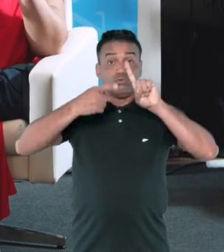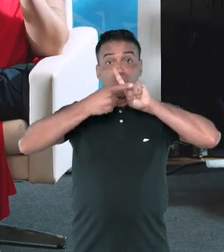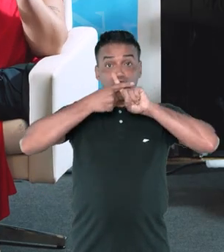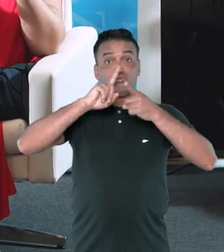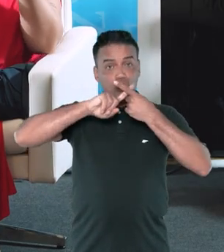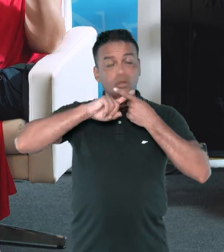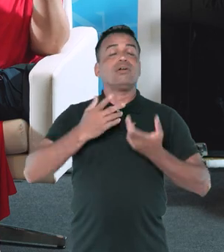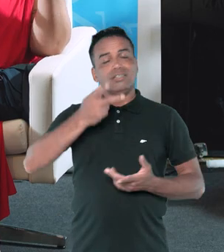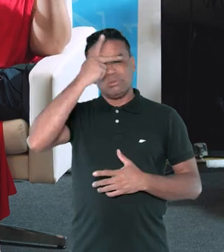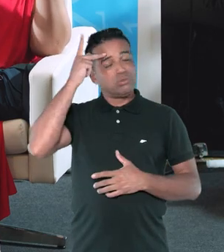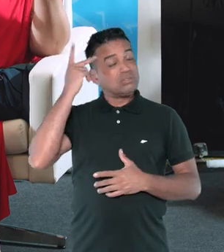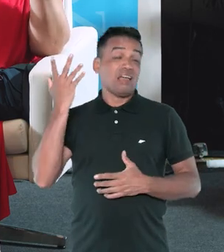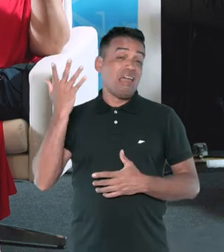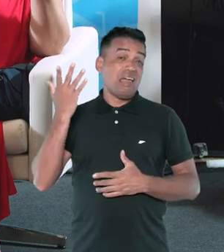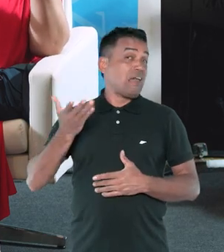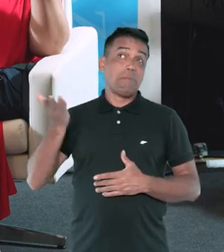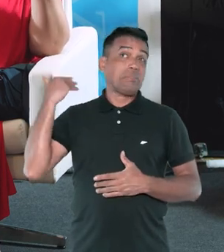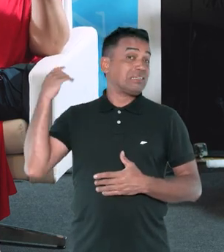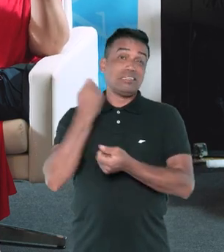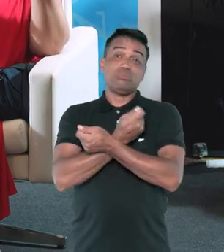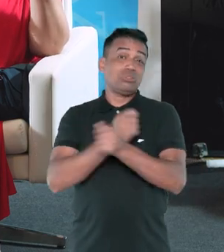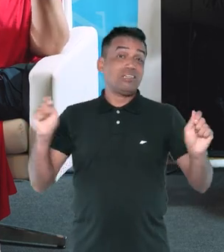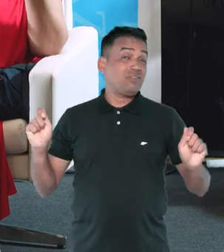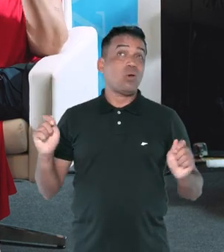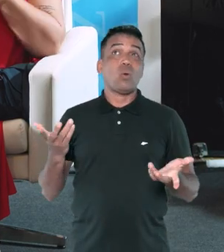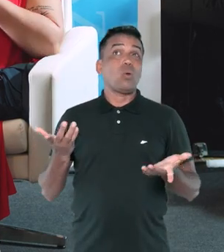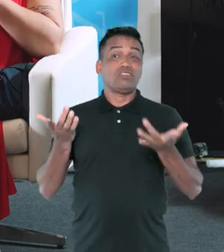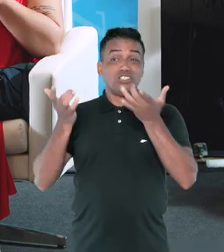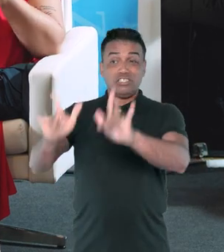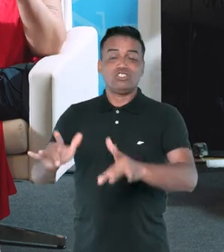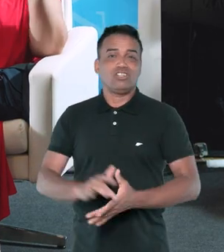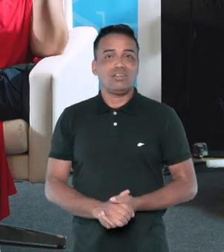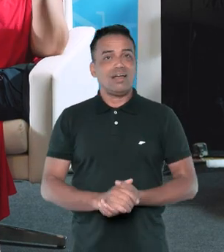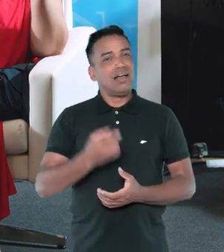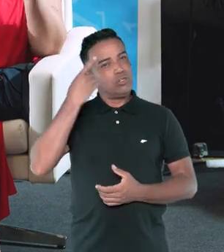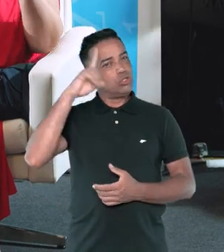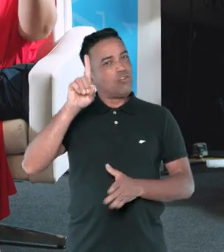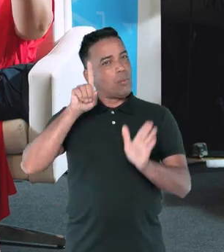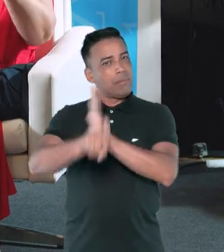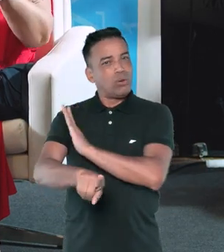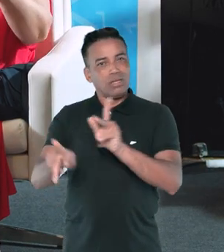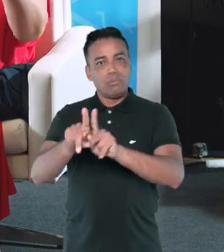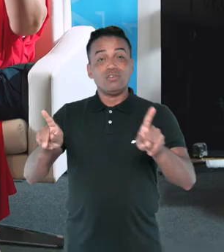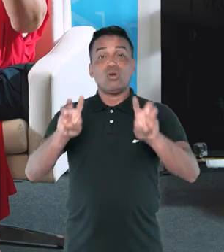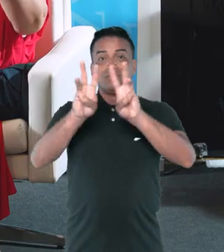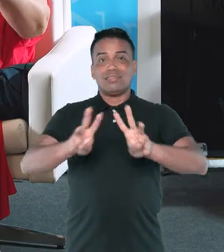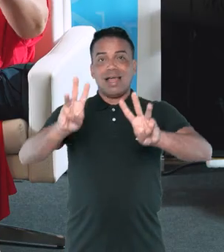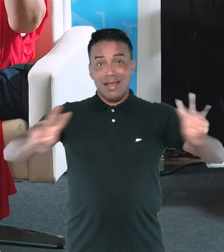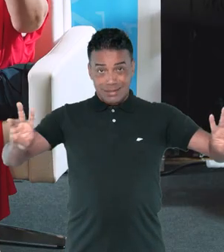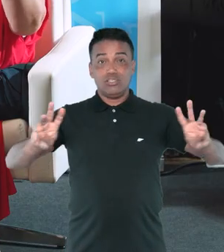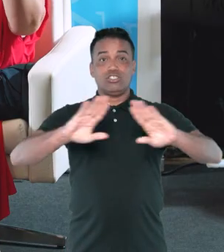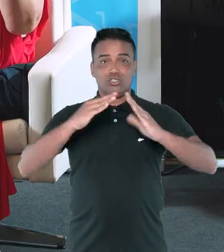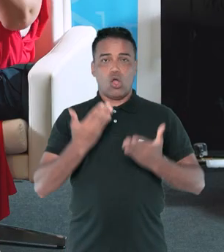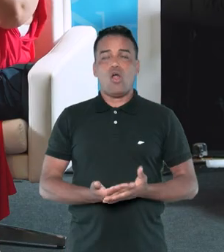já desconsidera, mas era um negócio impossível de desistir, eu não conseguia. Aí no outro dia, eu vou perguntar para o professor. Eu entrei no site da escola, aí